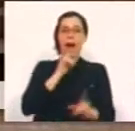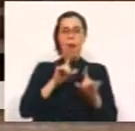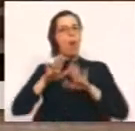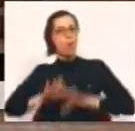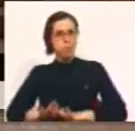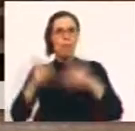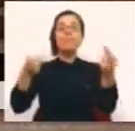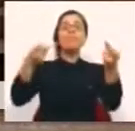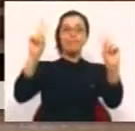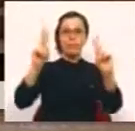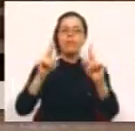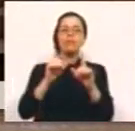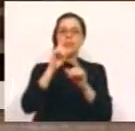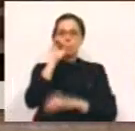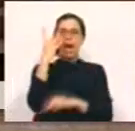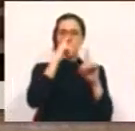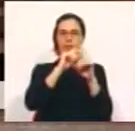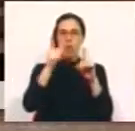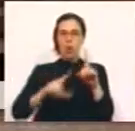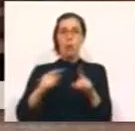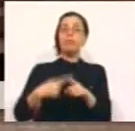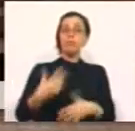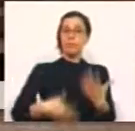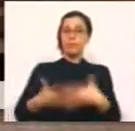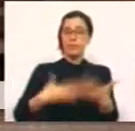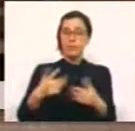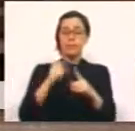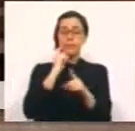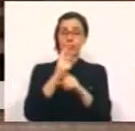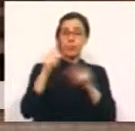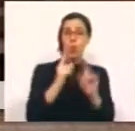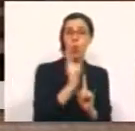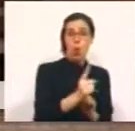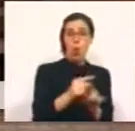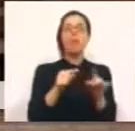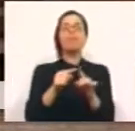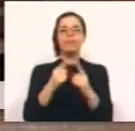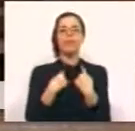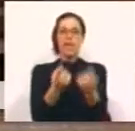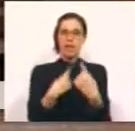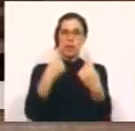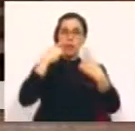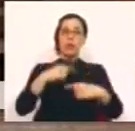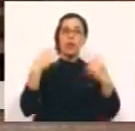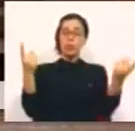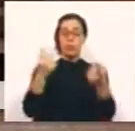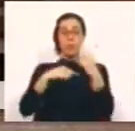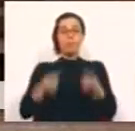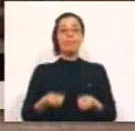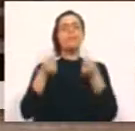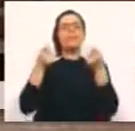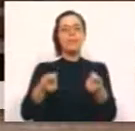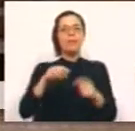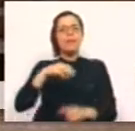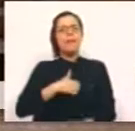travão à liberalização do eucalipto, dos estímulos por via fiscal à utilização dos transportes públicos, aos incentivos para